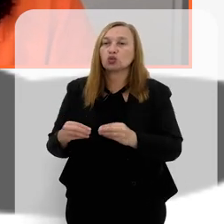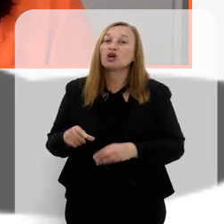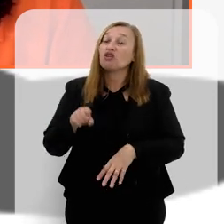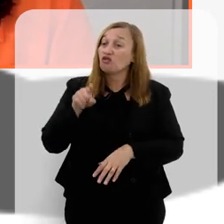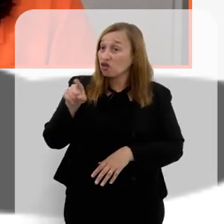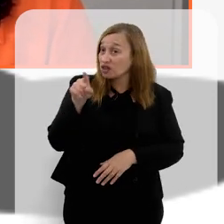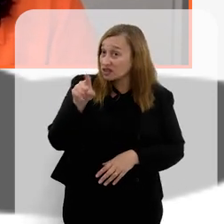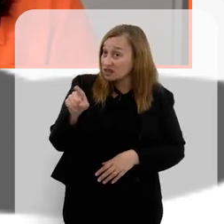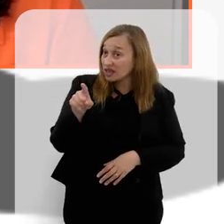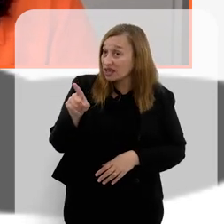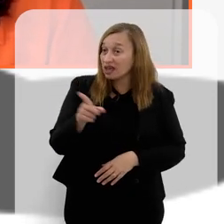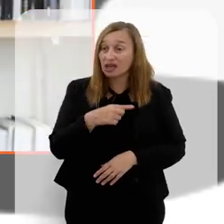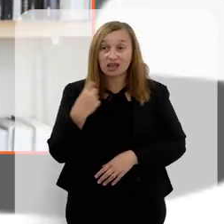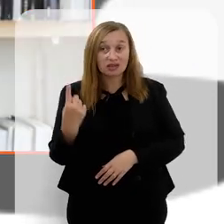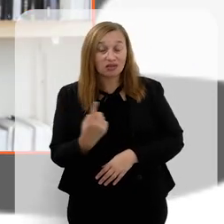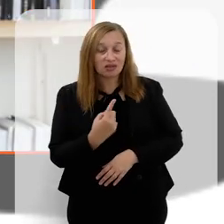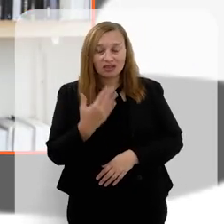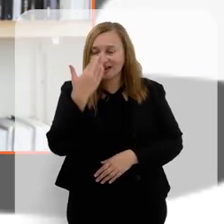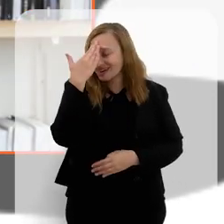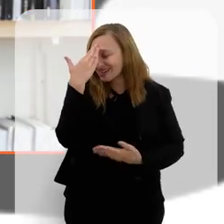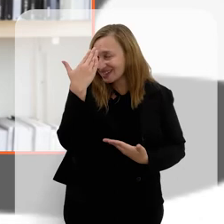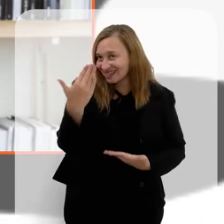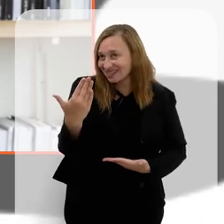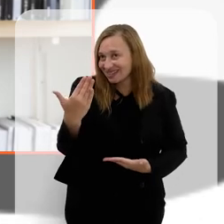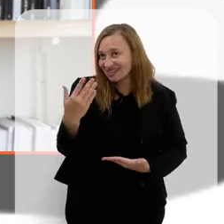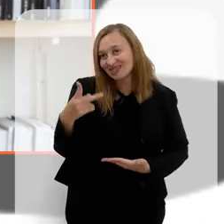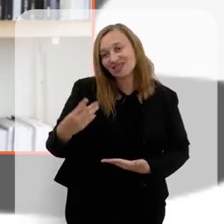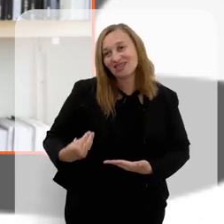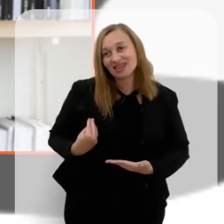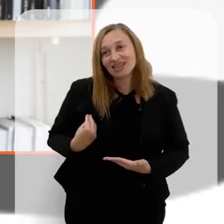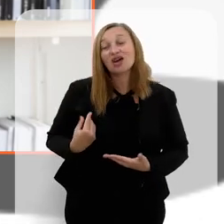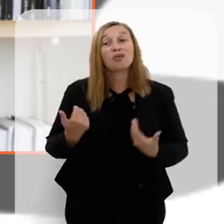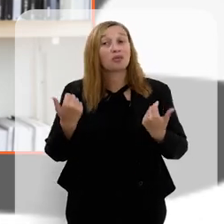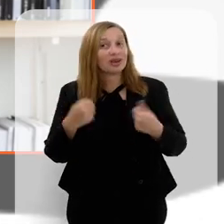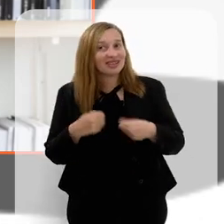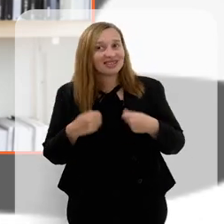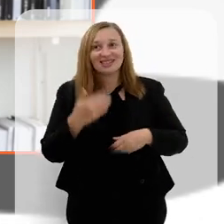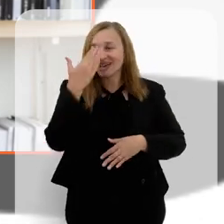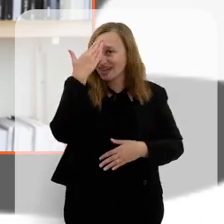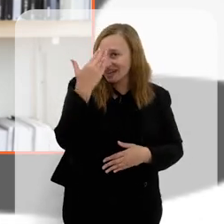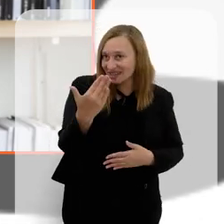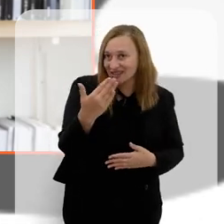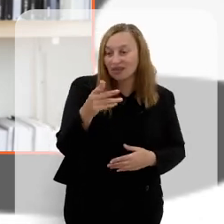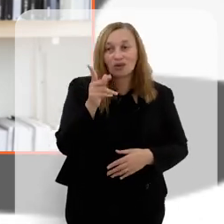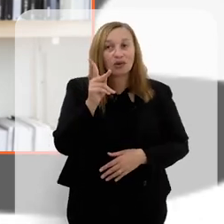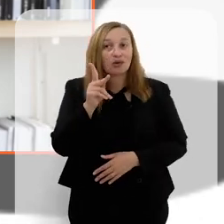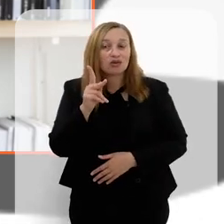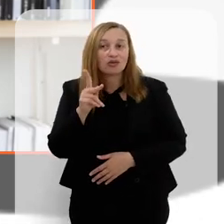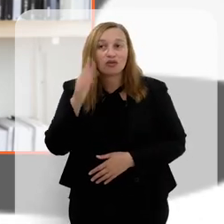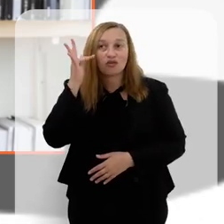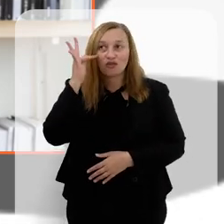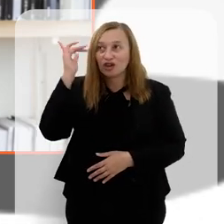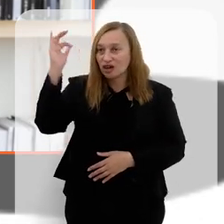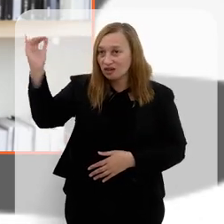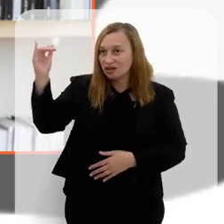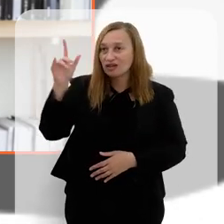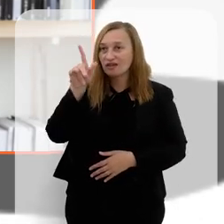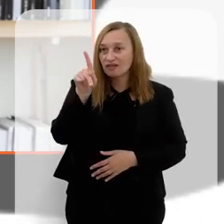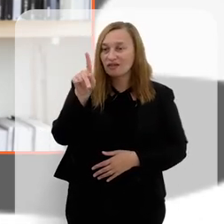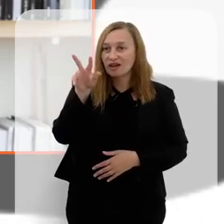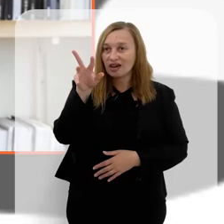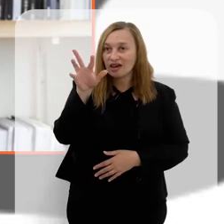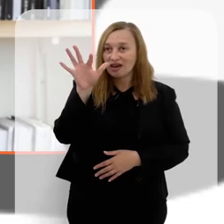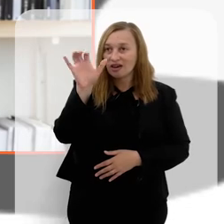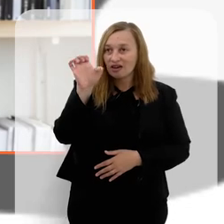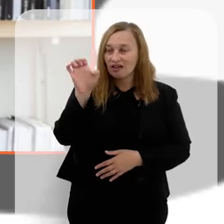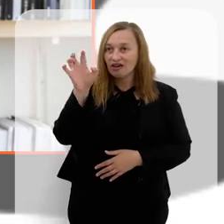além de você, que nós estamos super gratas pela sua presença, eu preciso agradecer ao professor, ao